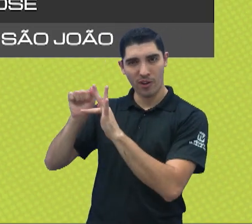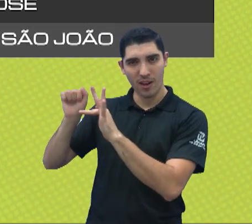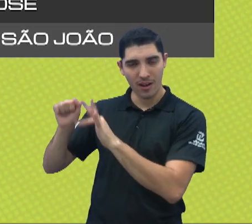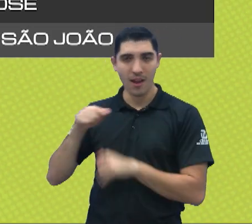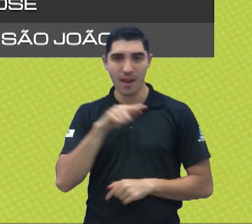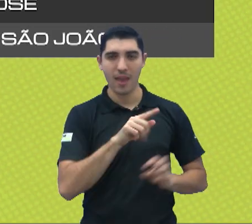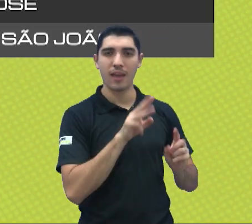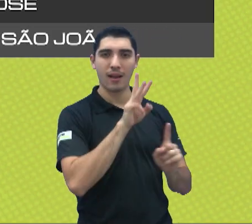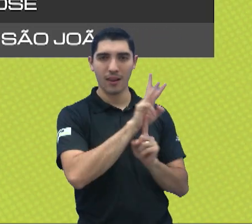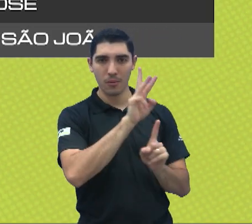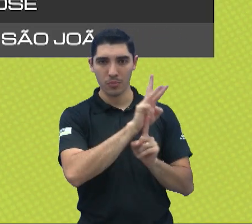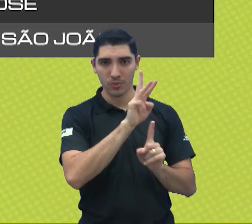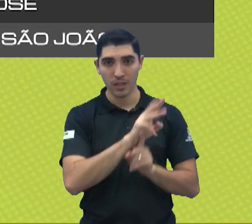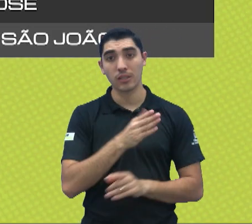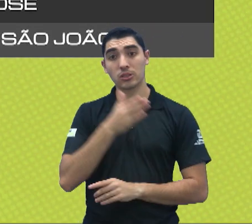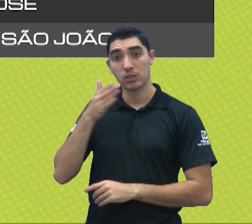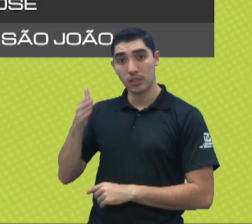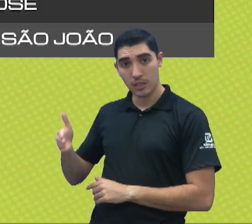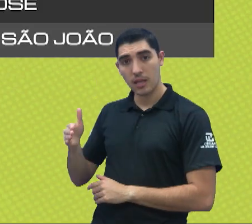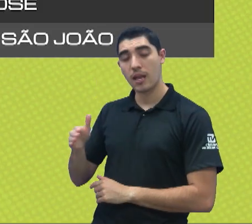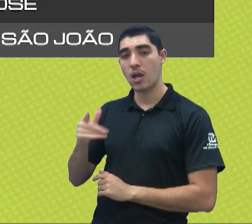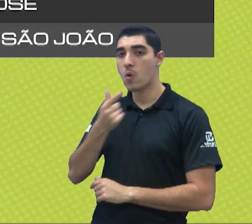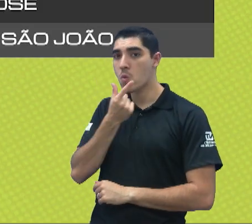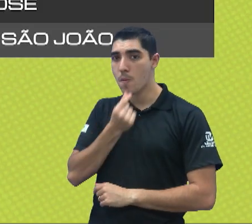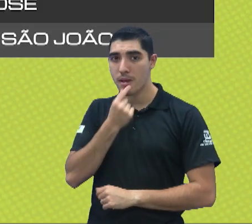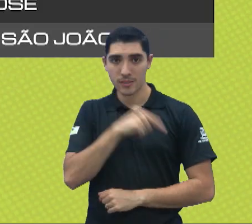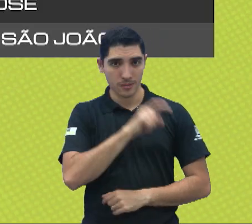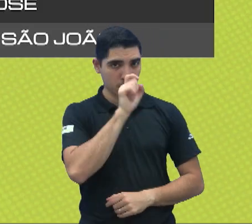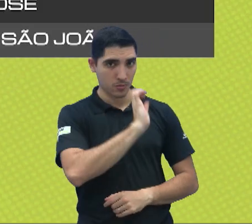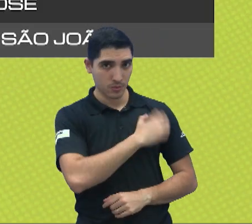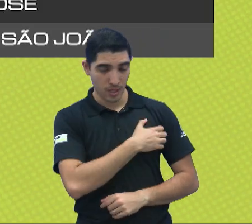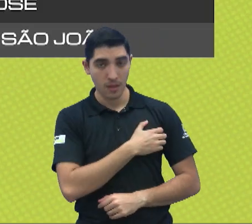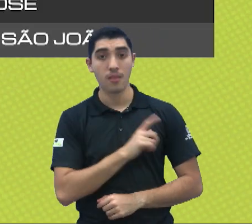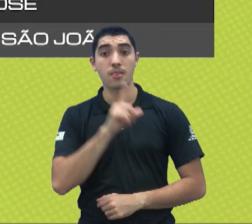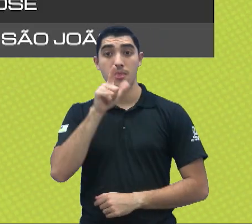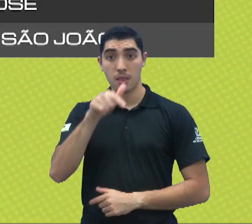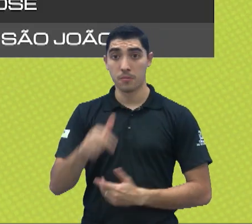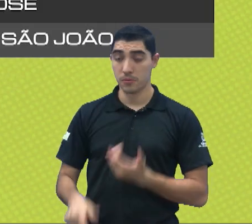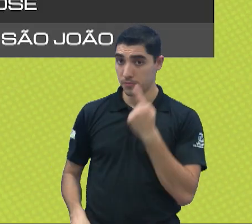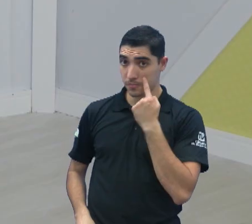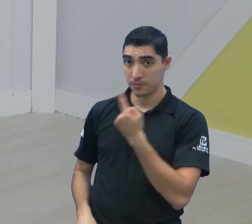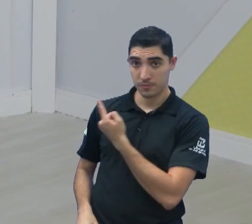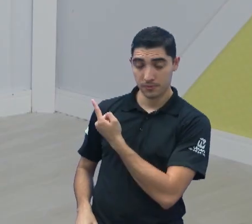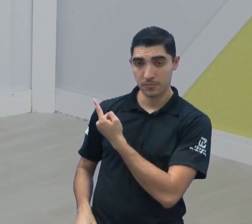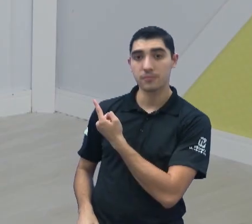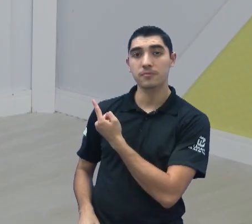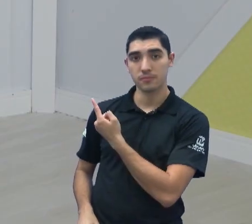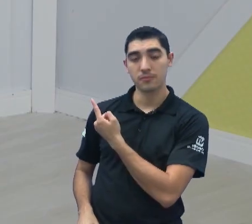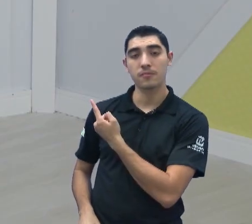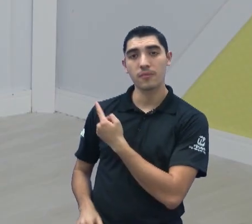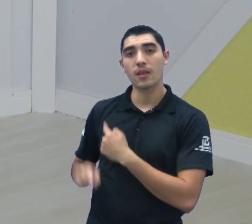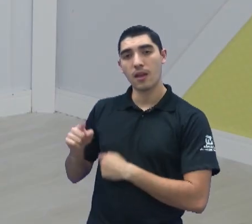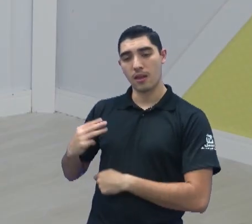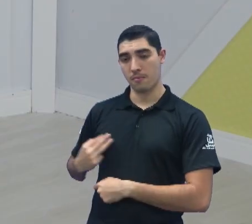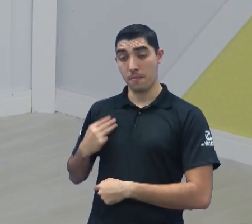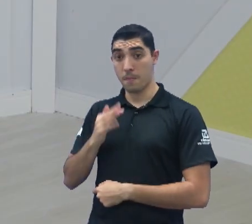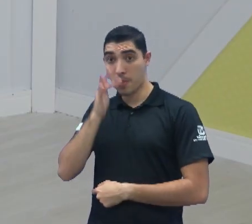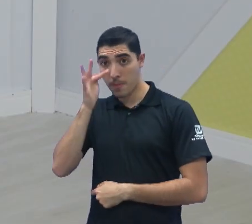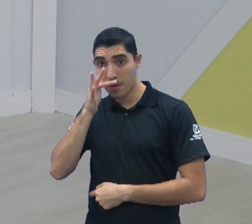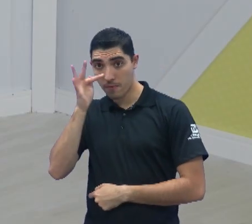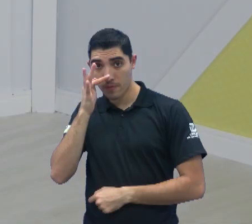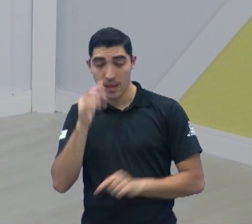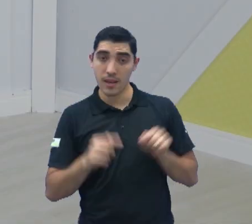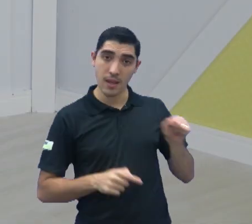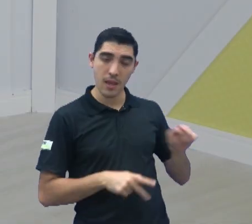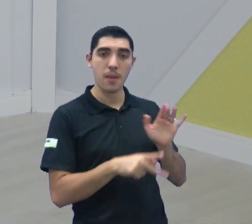da tarde, Comercial e São José. Na segunda-feira, o fechamento dos jogos de ida das quartas de final, o Primavera, que é o 5º colocado, enfrenta a União São